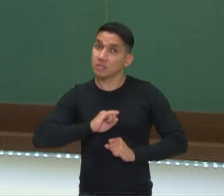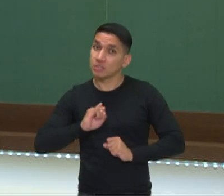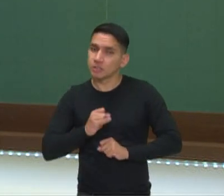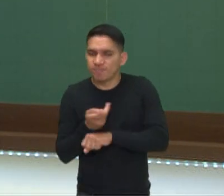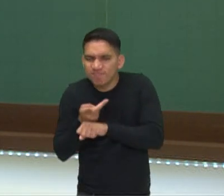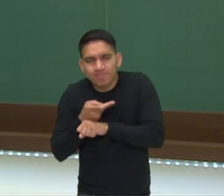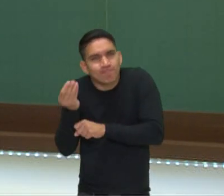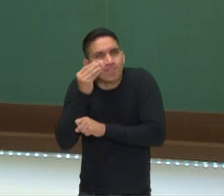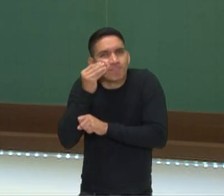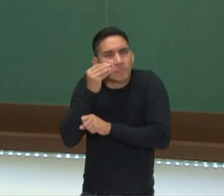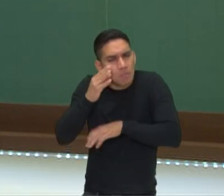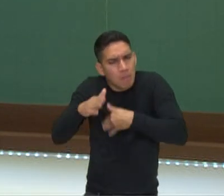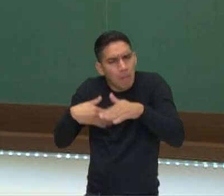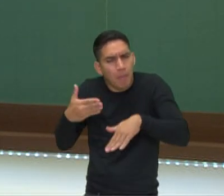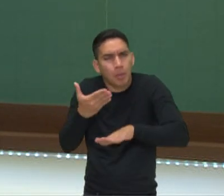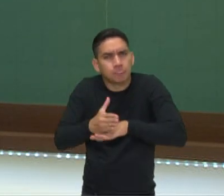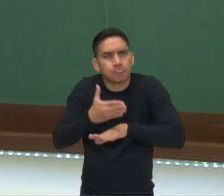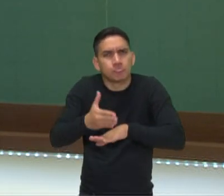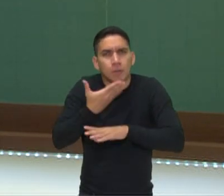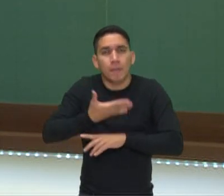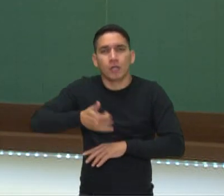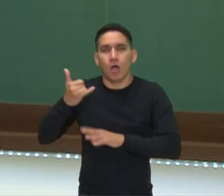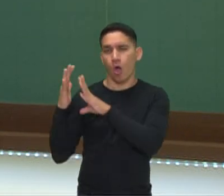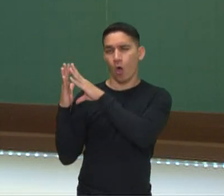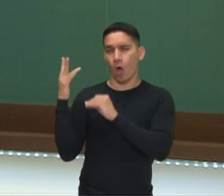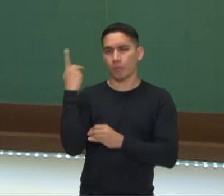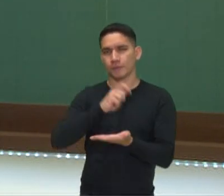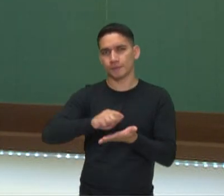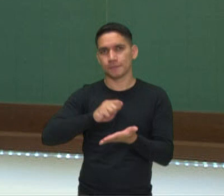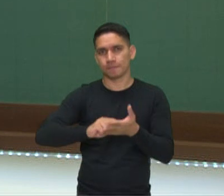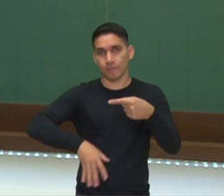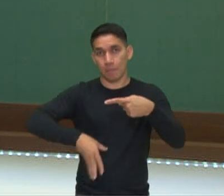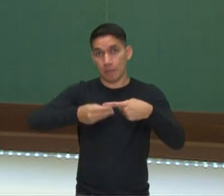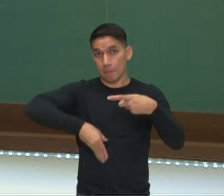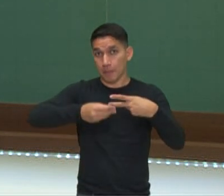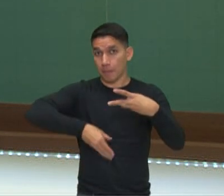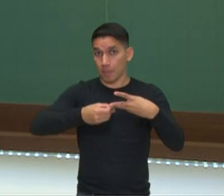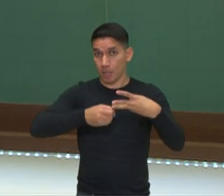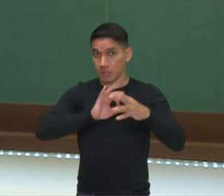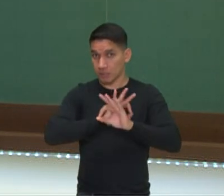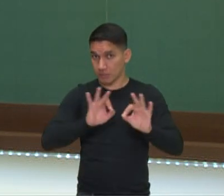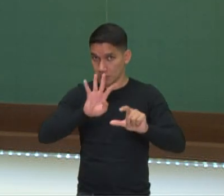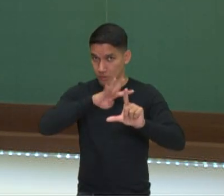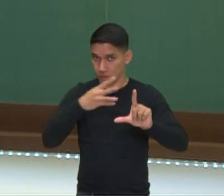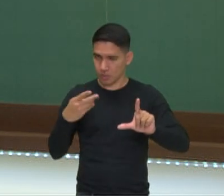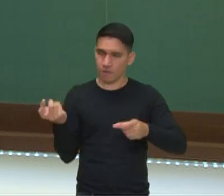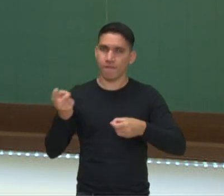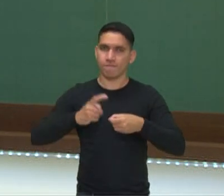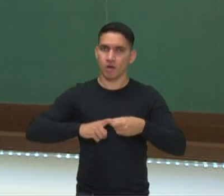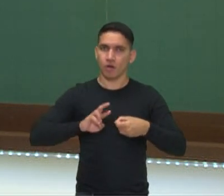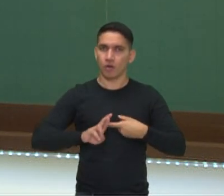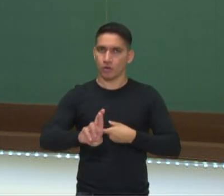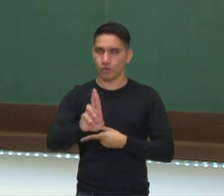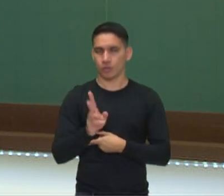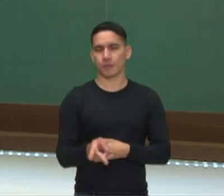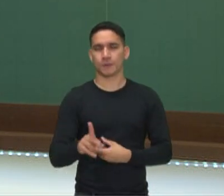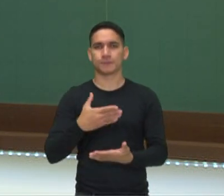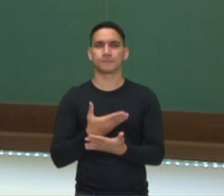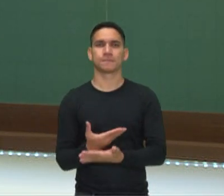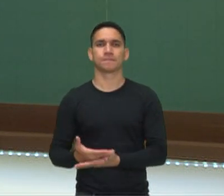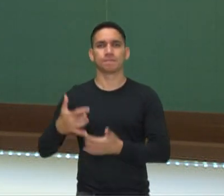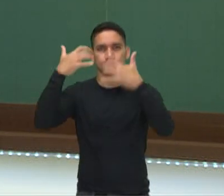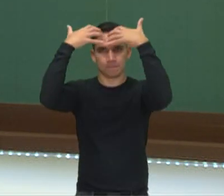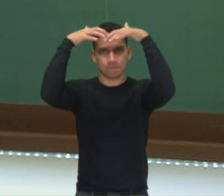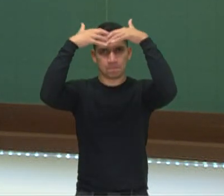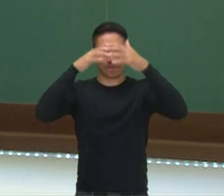atrás, aperfeiçoar melhor. Copie aí no seu caderno, preencha direitinho essa tabela e já retornamos para continuar